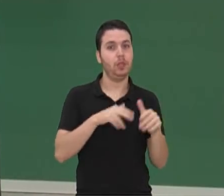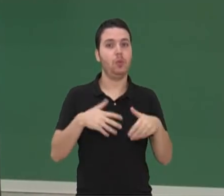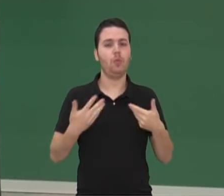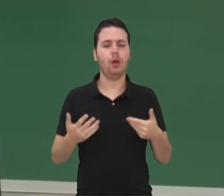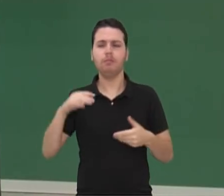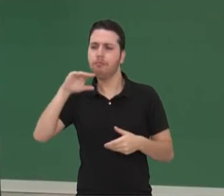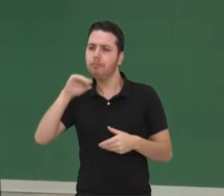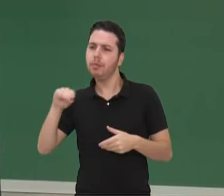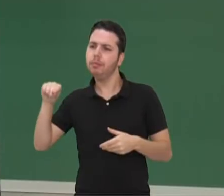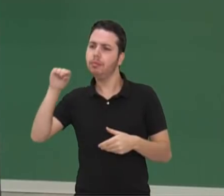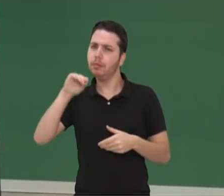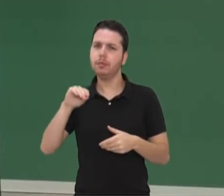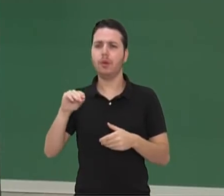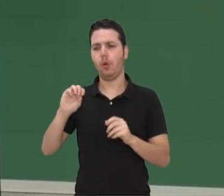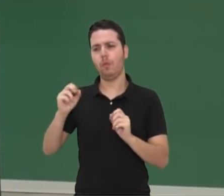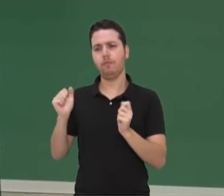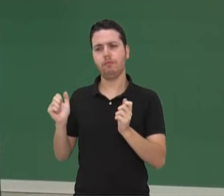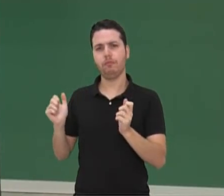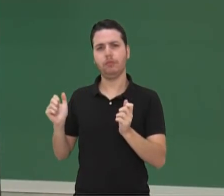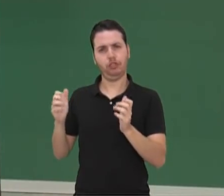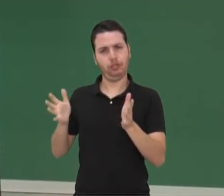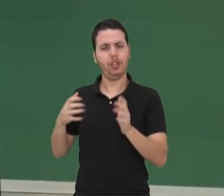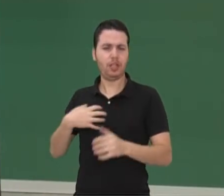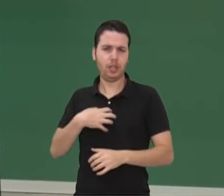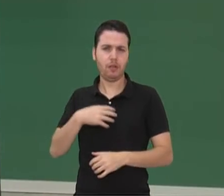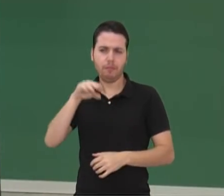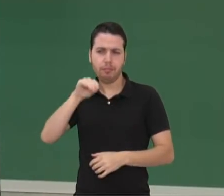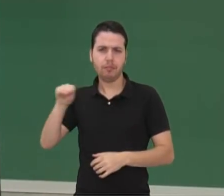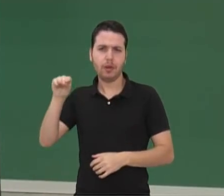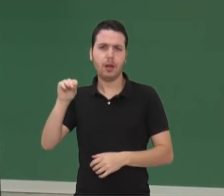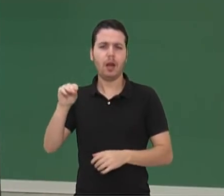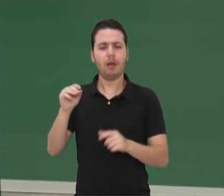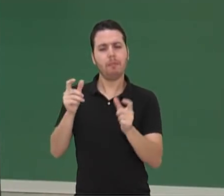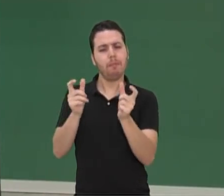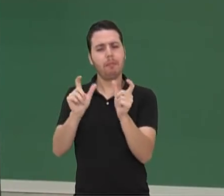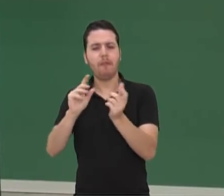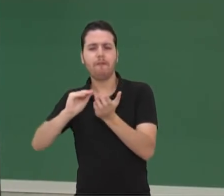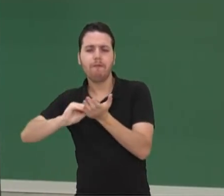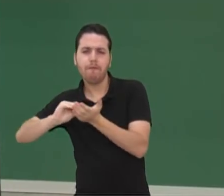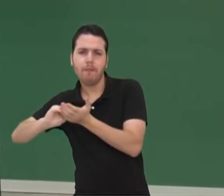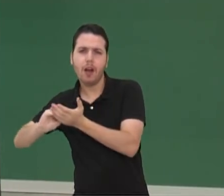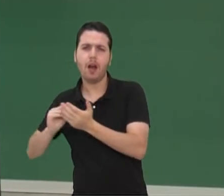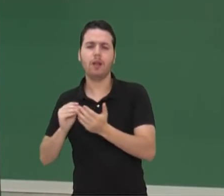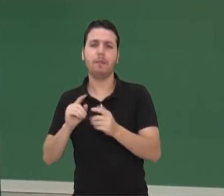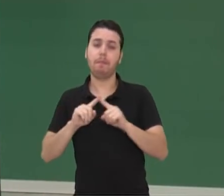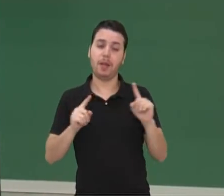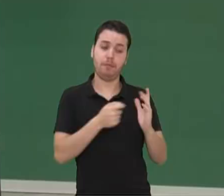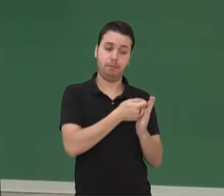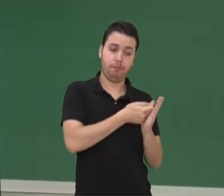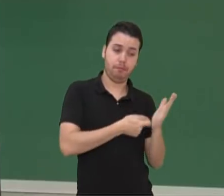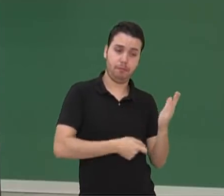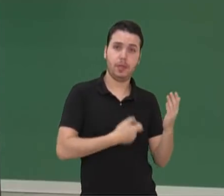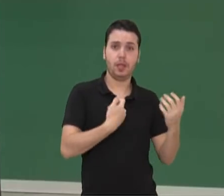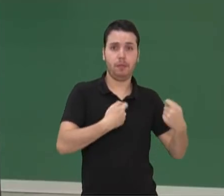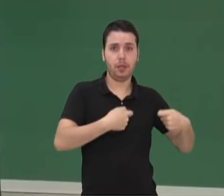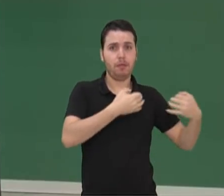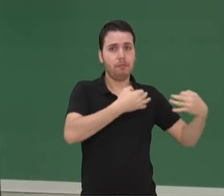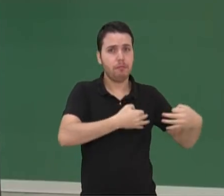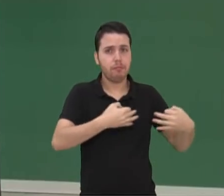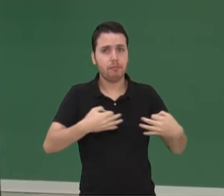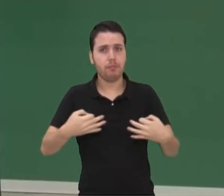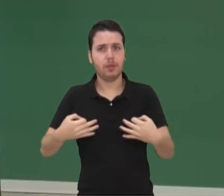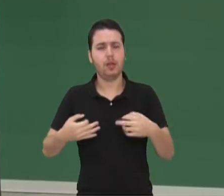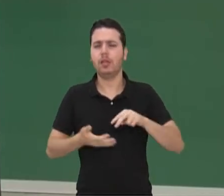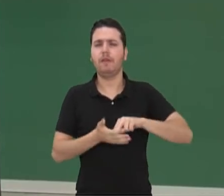falar, nós deixamos de pronunciar alguns fonemas, algumas letrinhas. Na escrita tem que ser tudo certinho lá. Não que